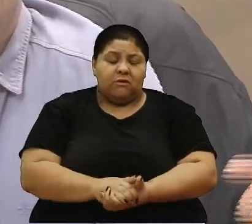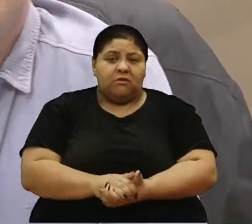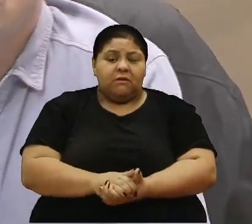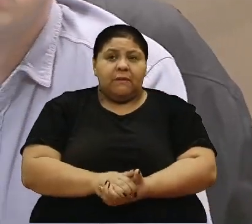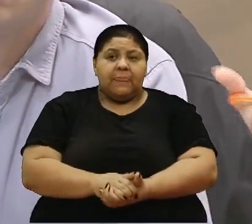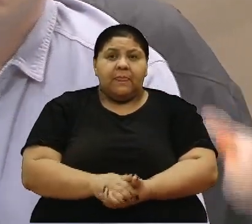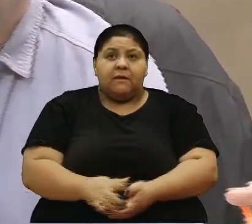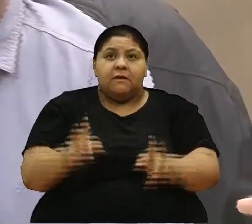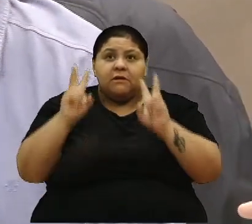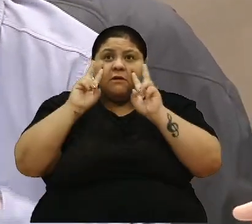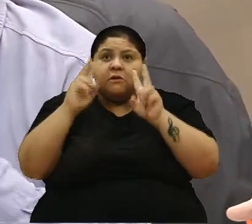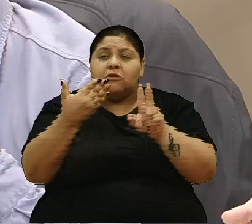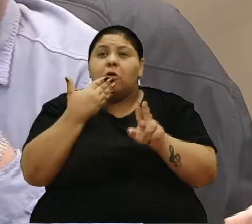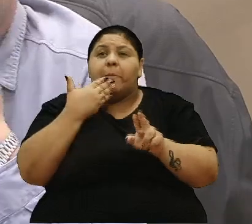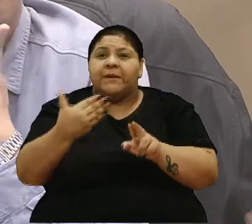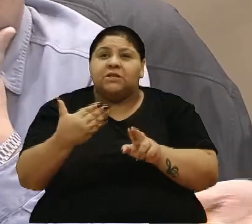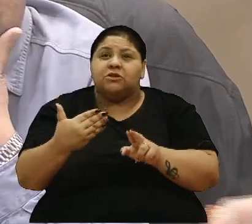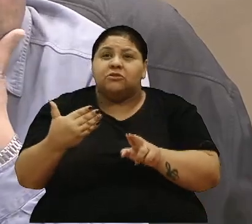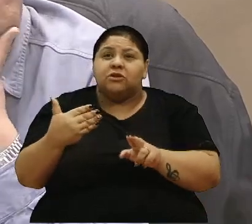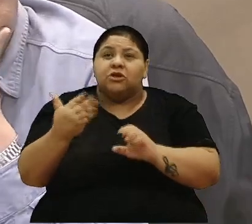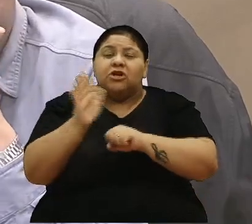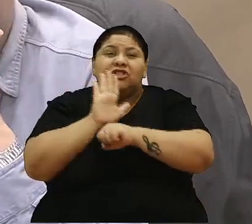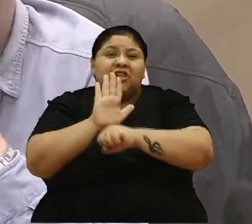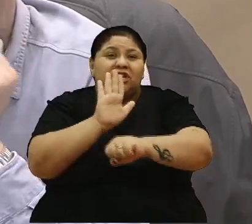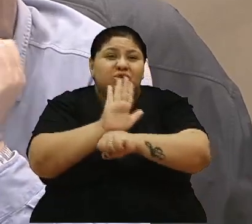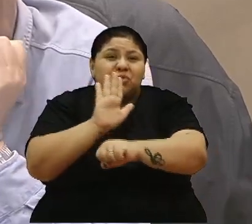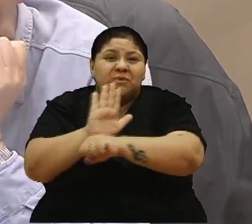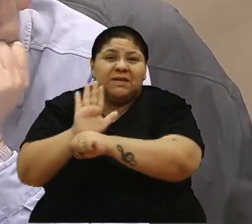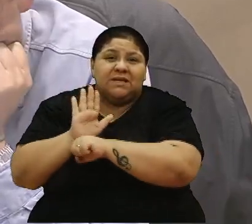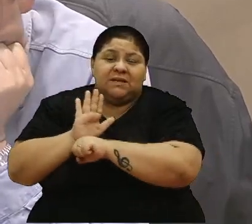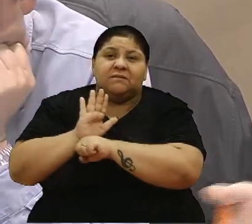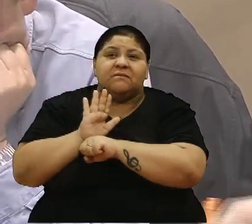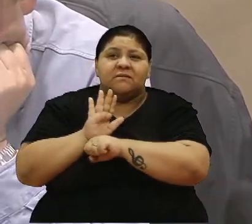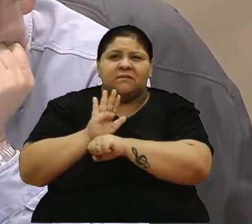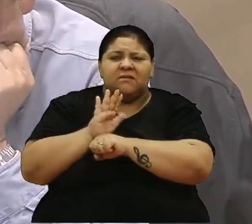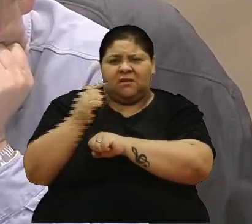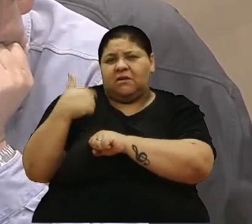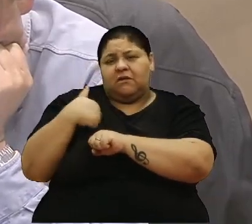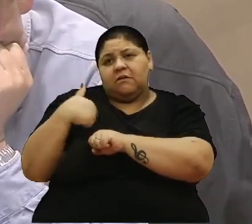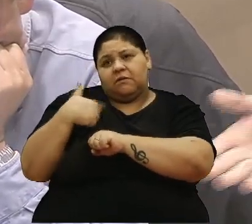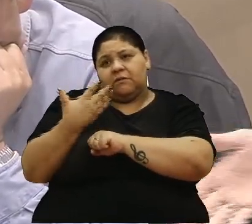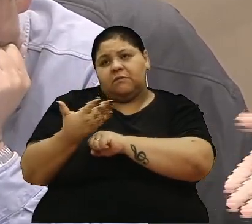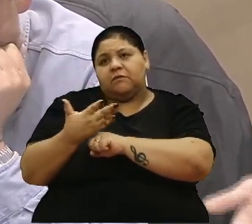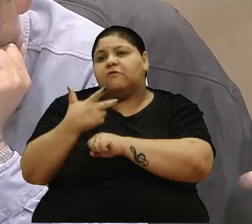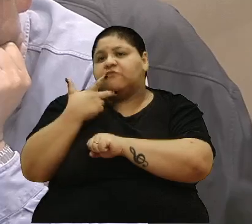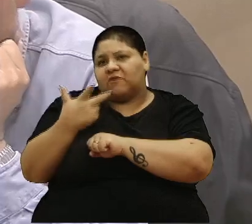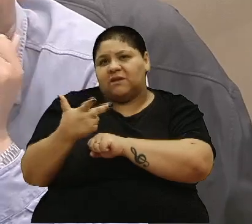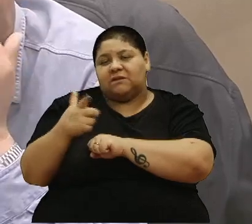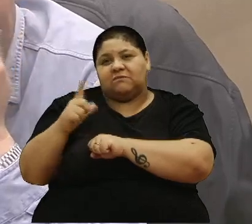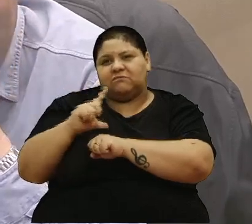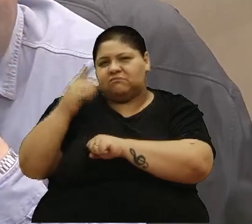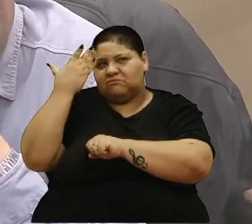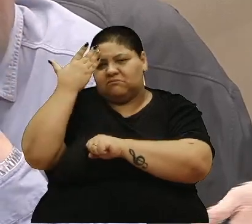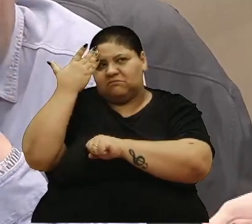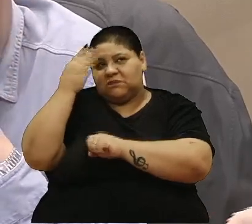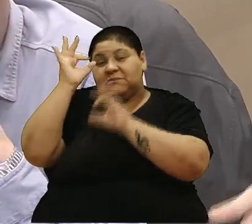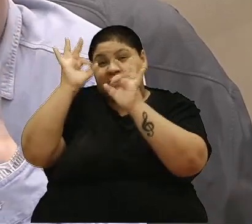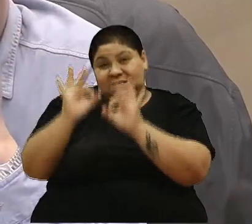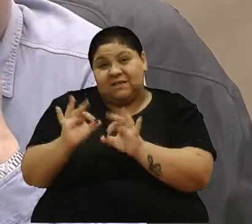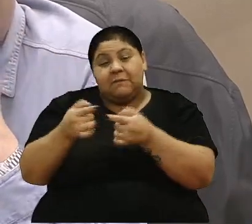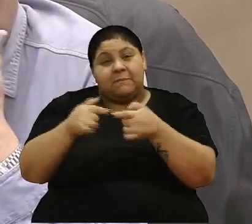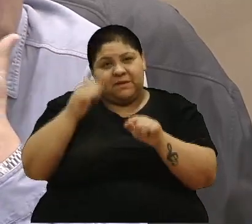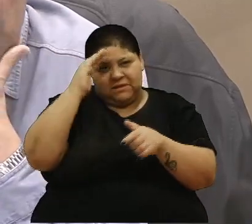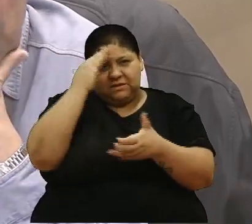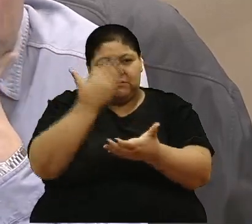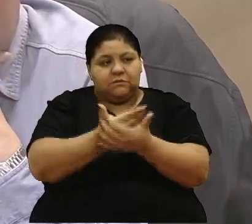vem trazer um pedido de socorro, eu acho, né? Um pedido de socorro, isso aqui, eu, sinceramente, né, reiterando, a gente não tem certeza se vai dar certo, mas o que a gente tem